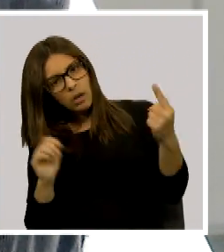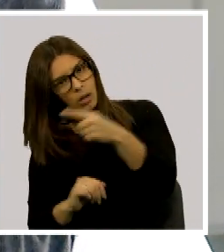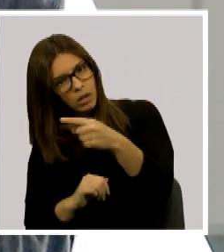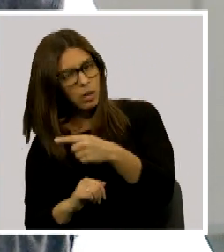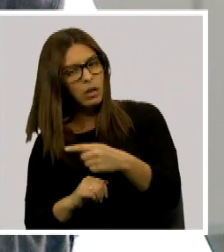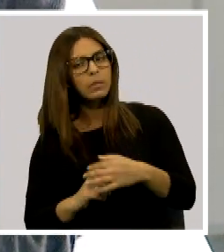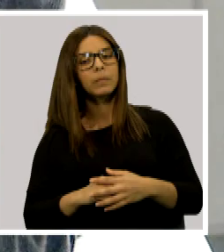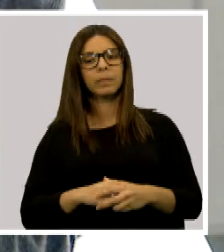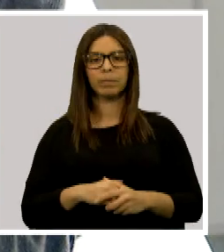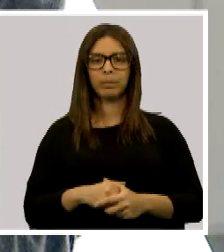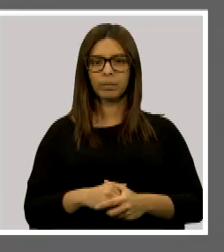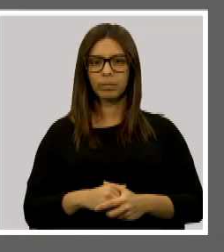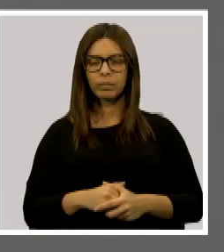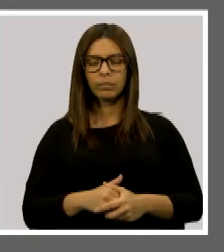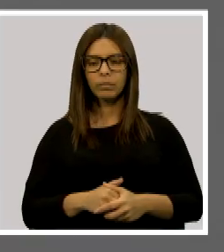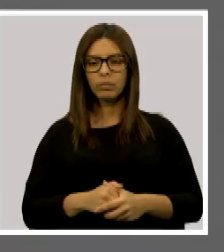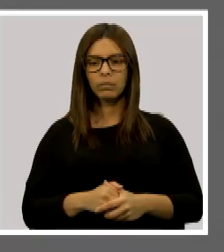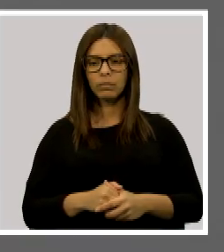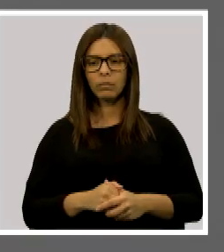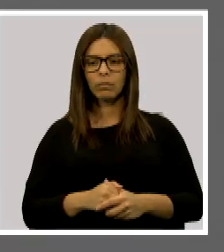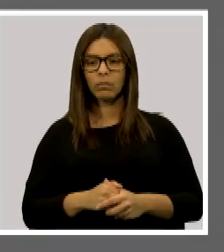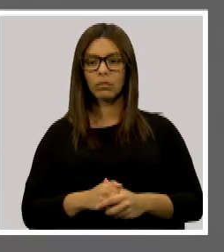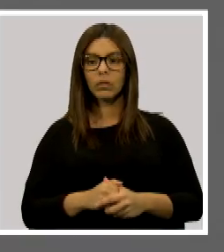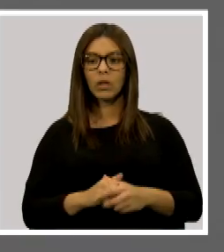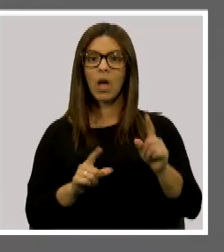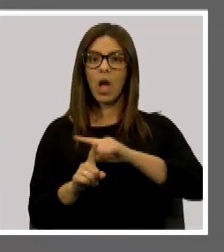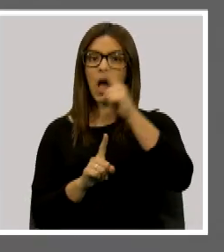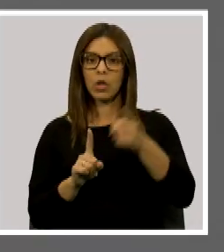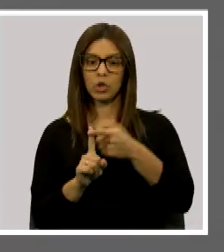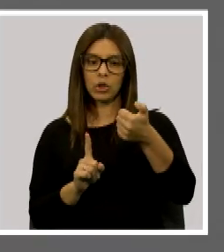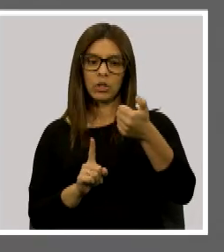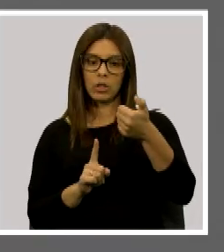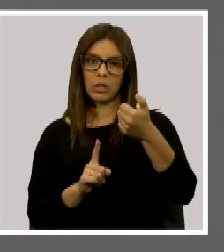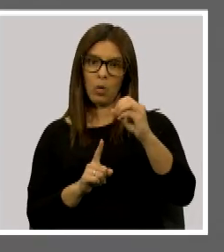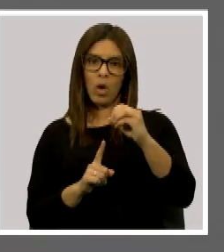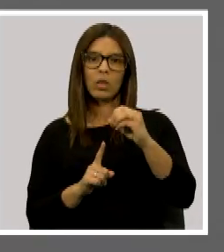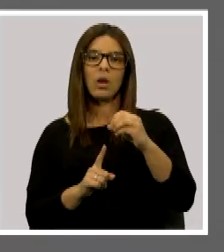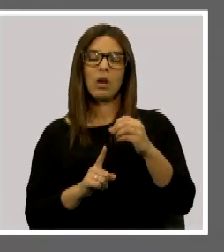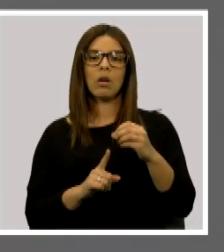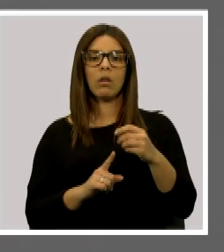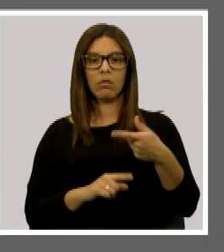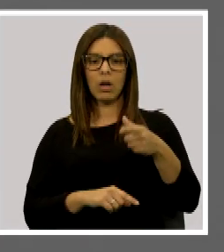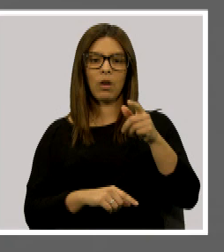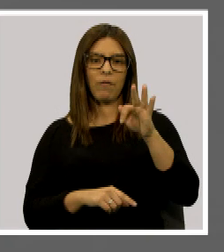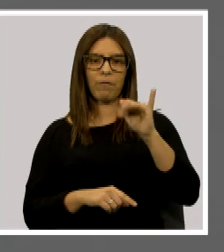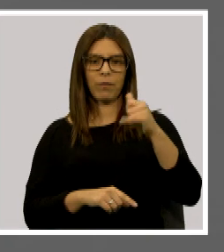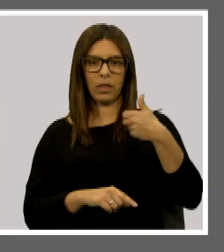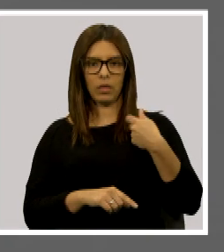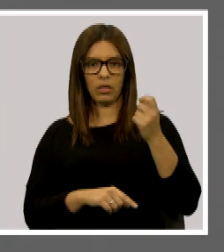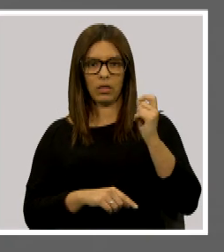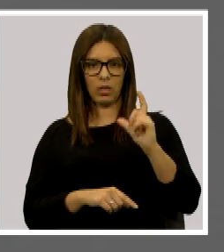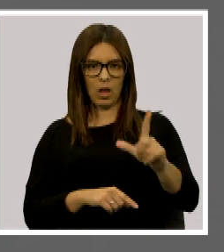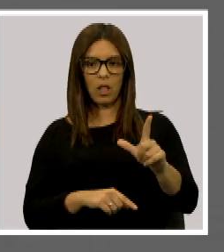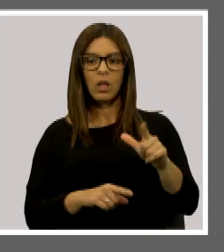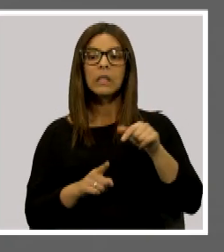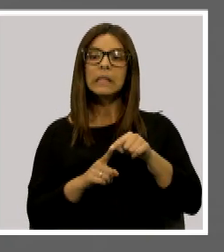os americanos mantiveram influência, as relações entre os dois países foram estáveis. Mas será que estáveis significa